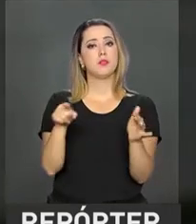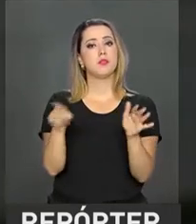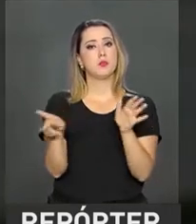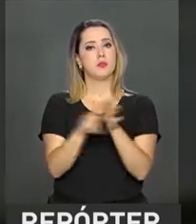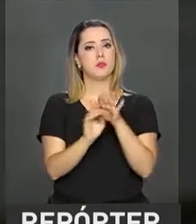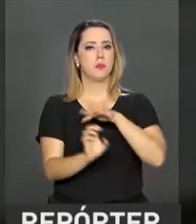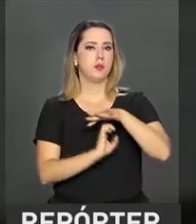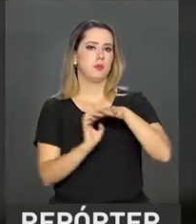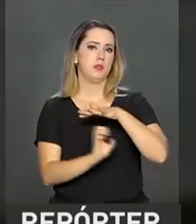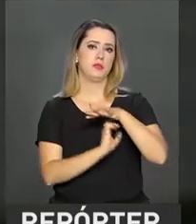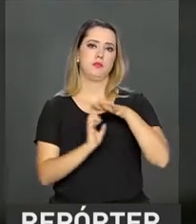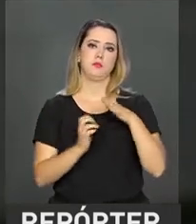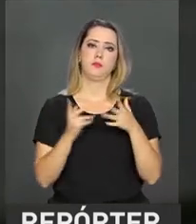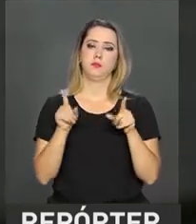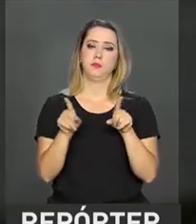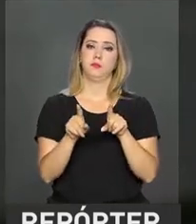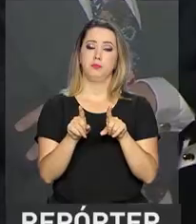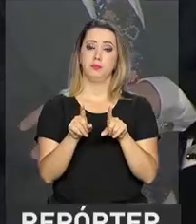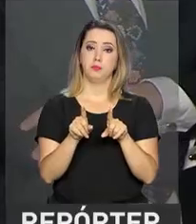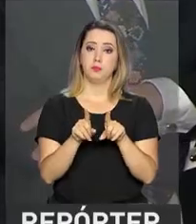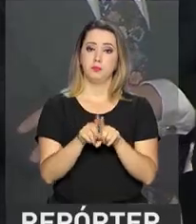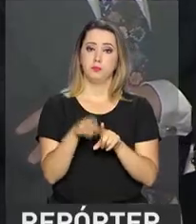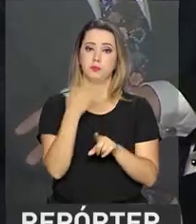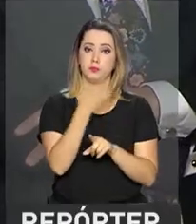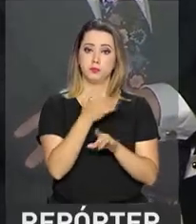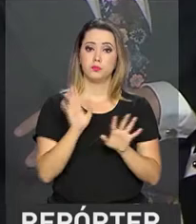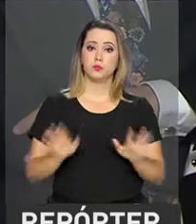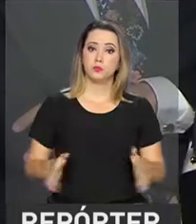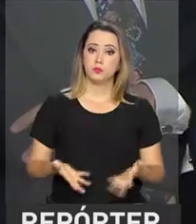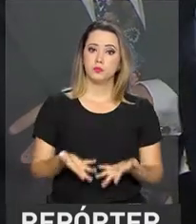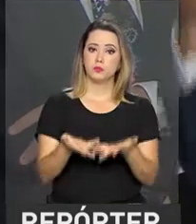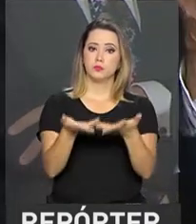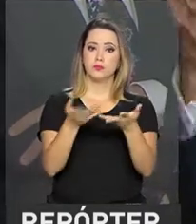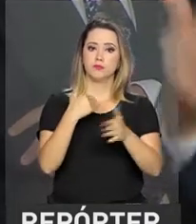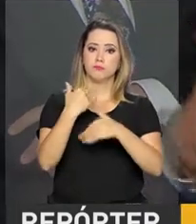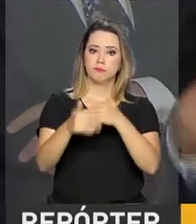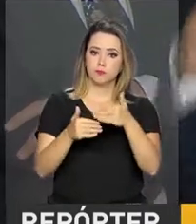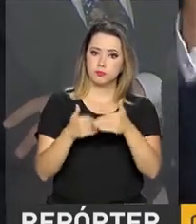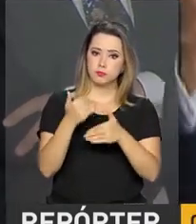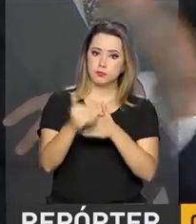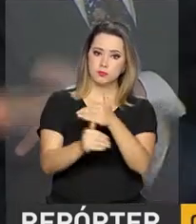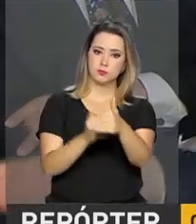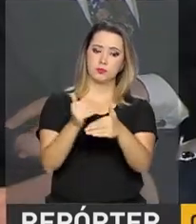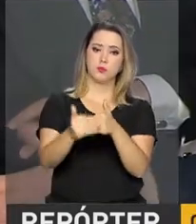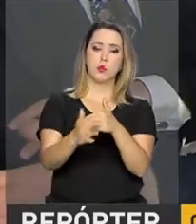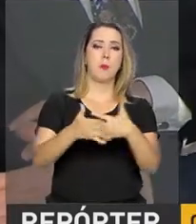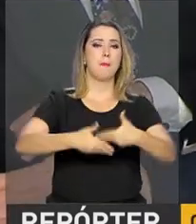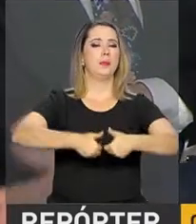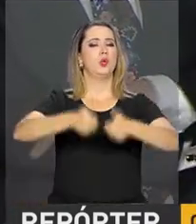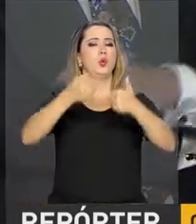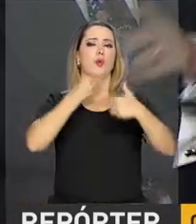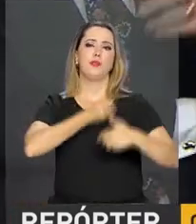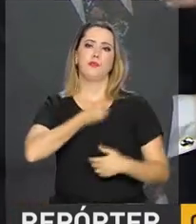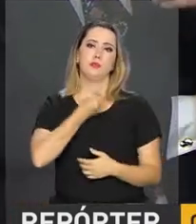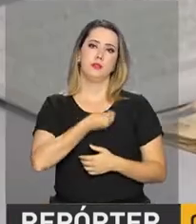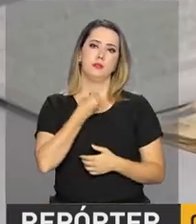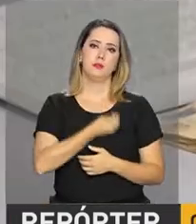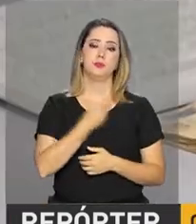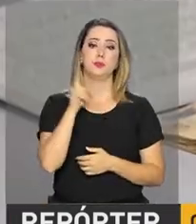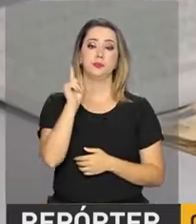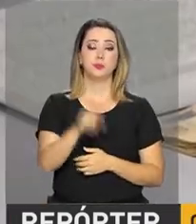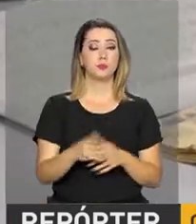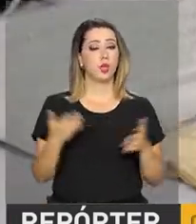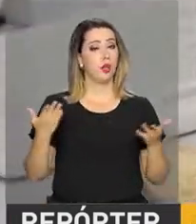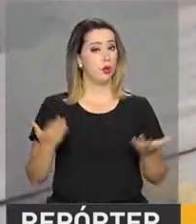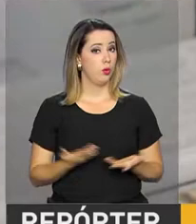para a ampliar um pequeno negócio é um incentivo a progredir a melhorar de vida e se essa essência do programa por